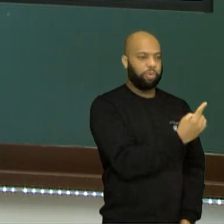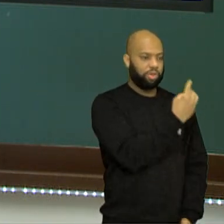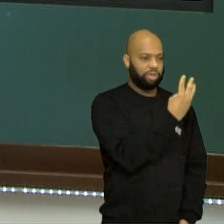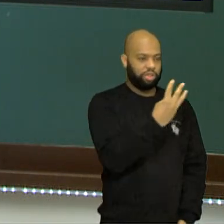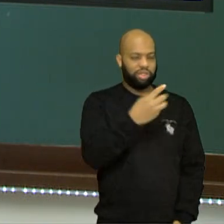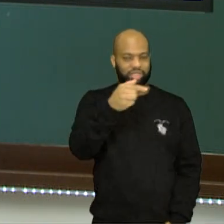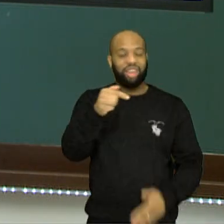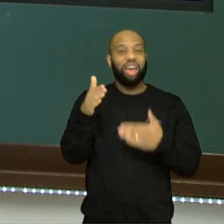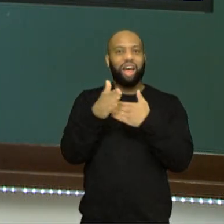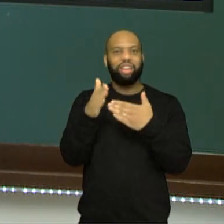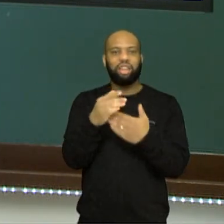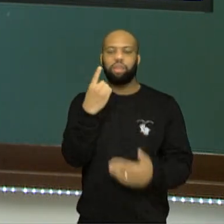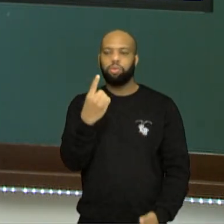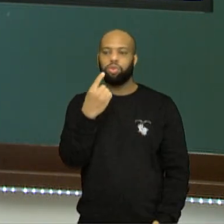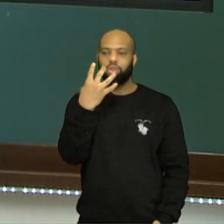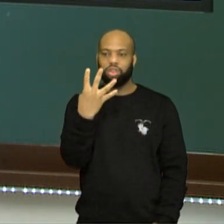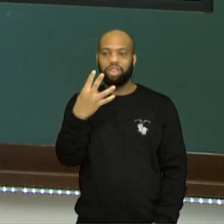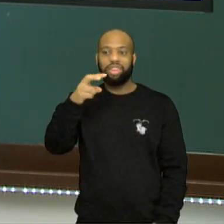1337 a